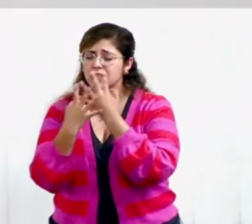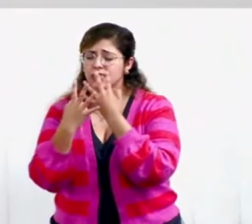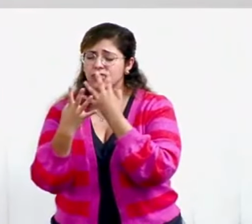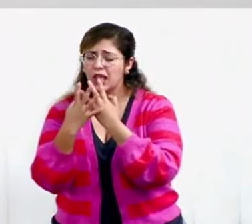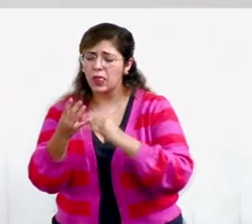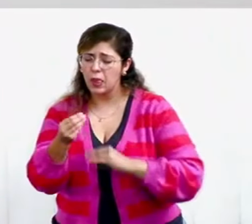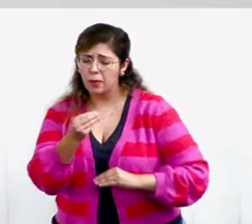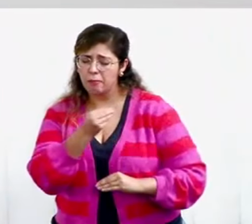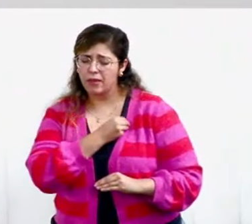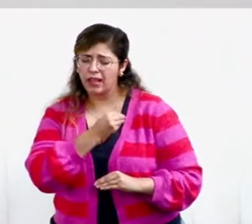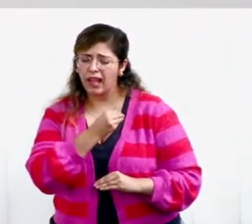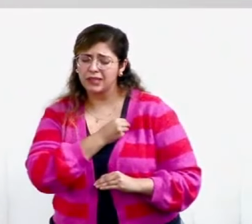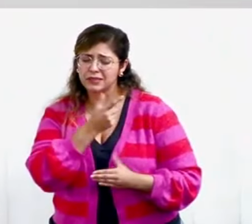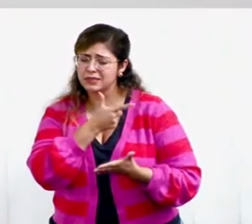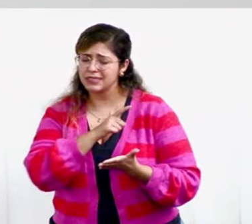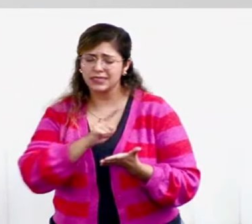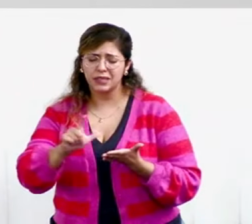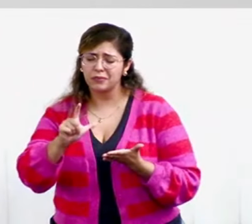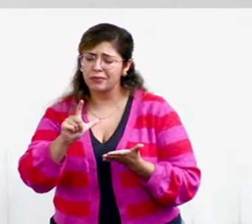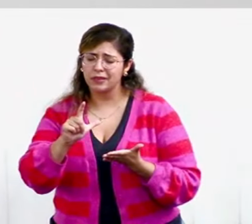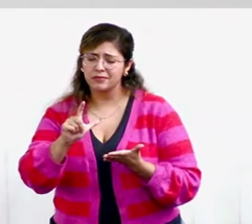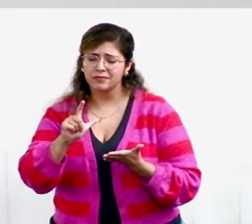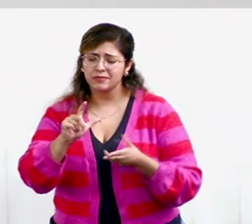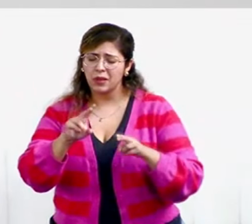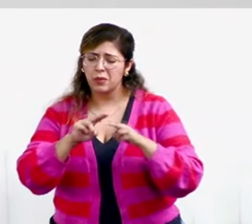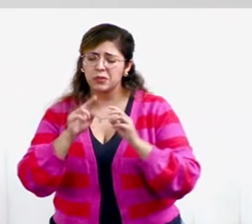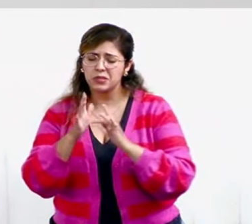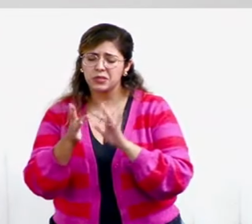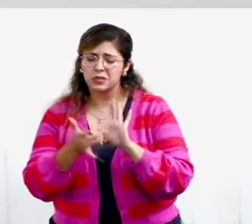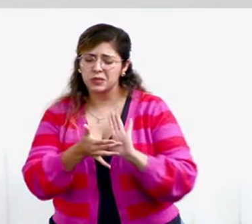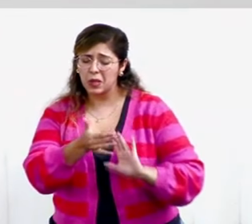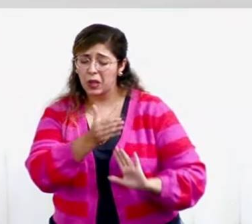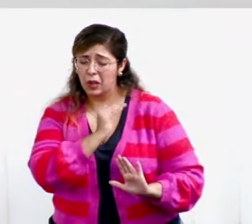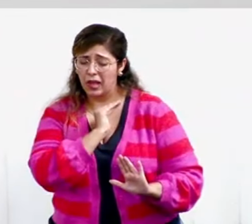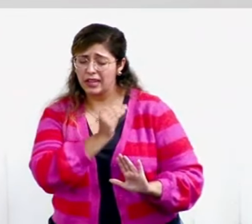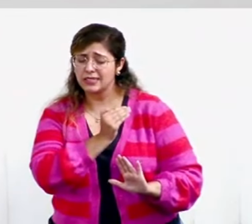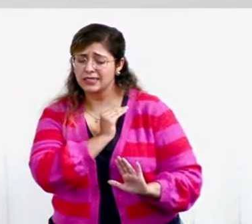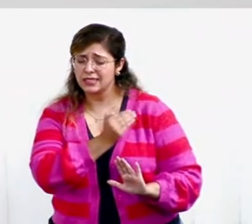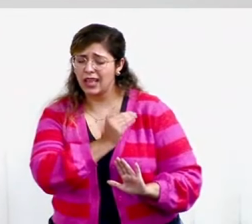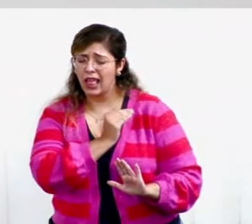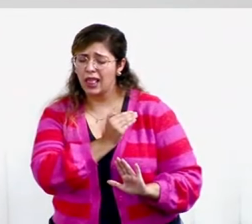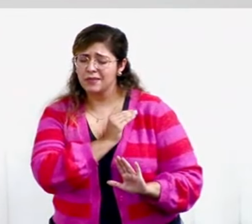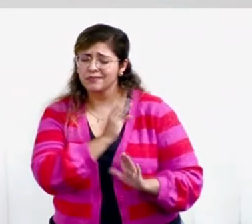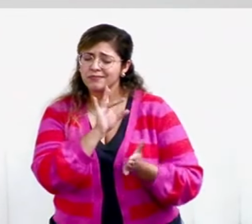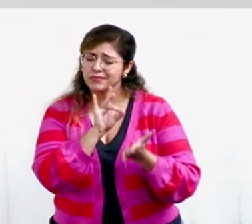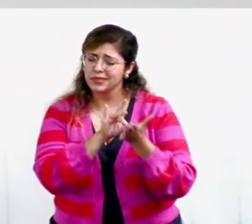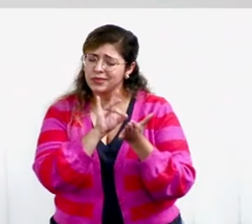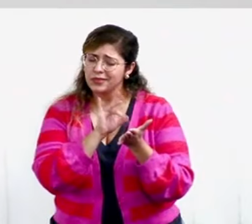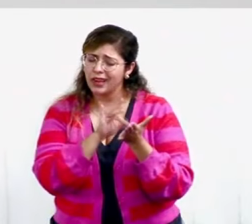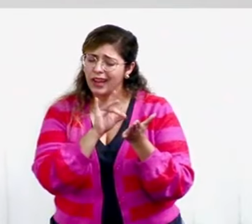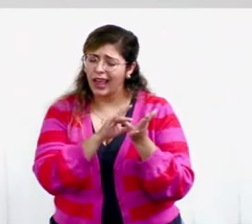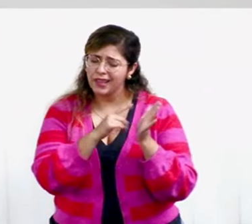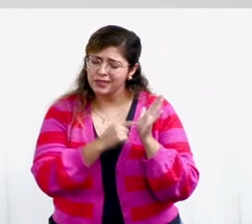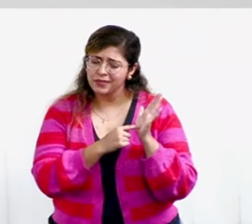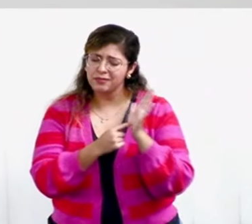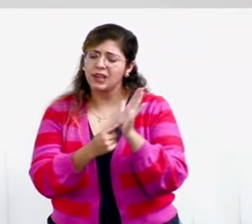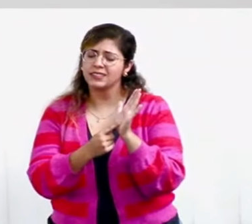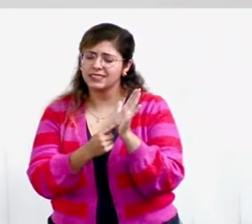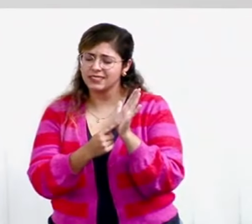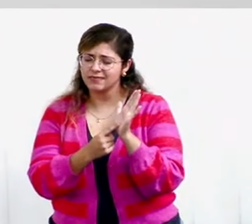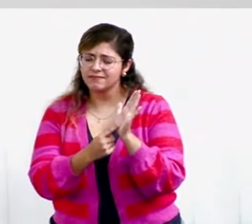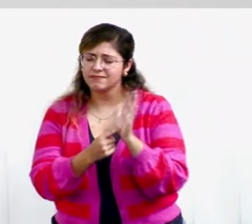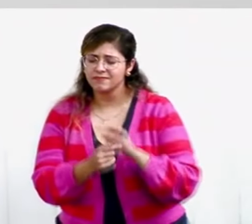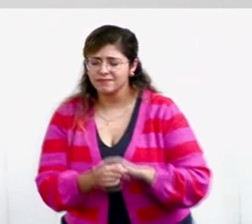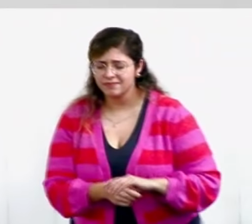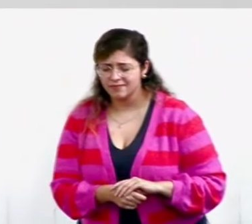pecados, e que seja de um coração de carne, de um coração sincero, e não de um coração petrificado, porque